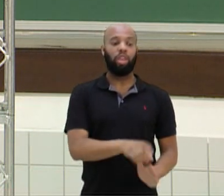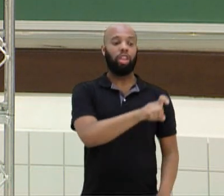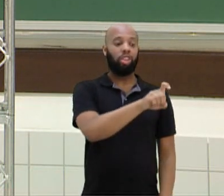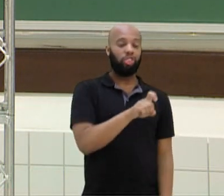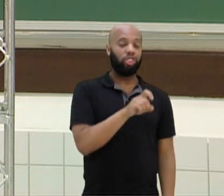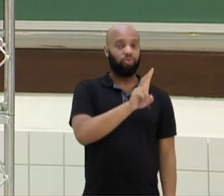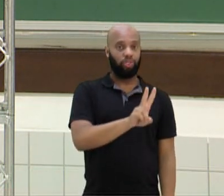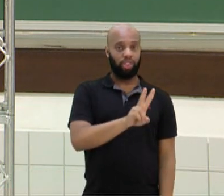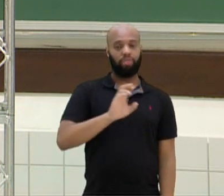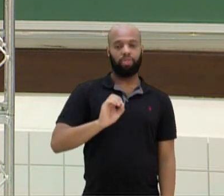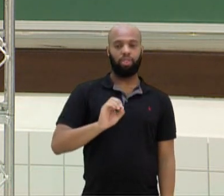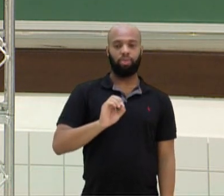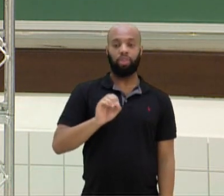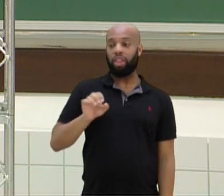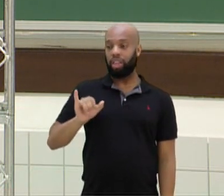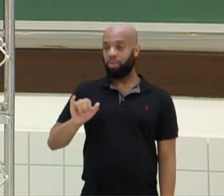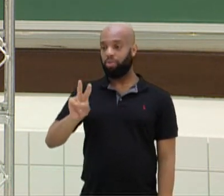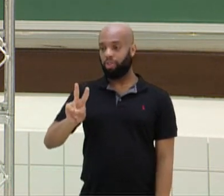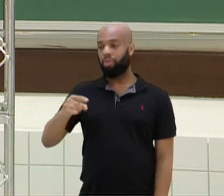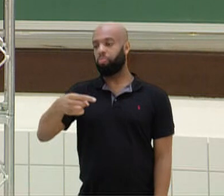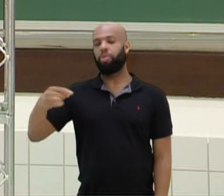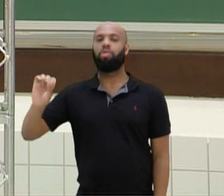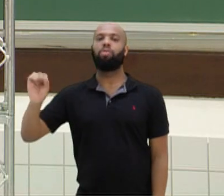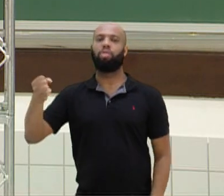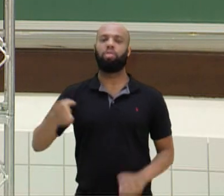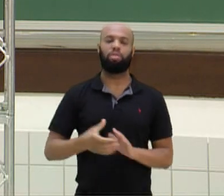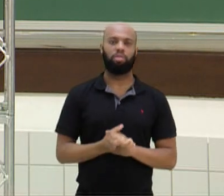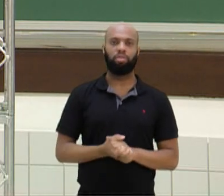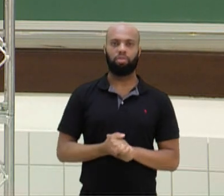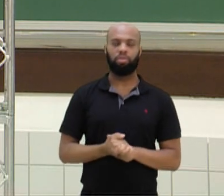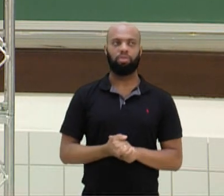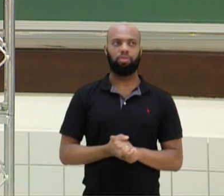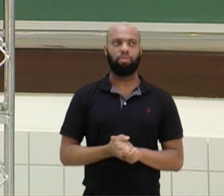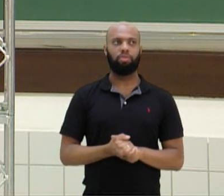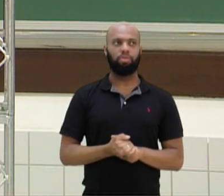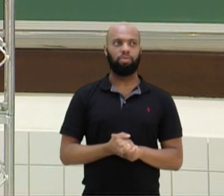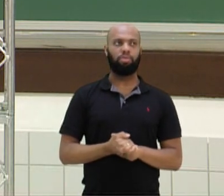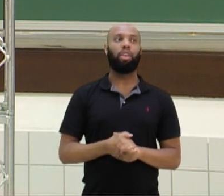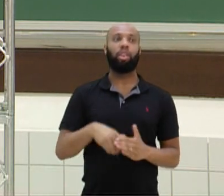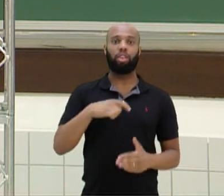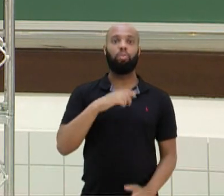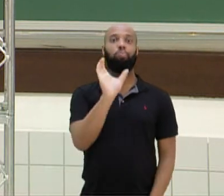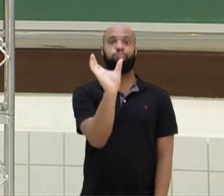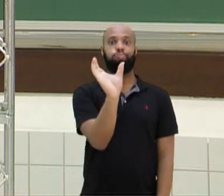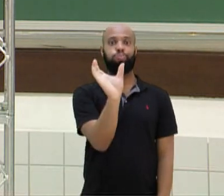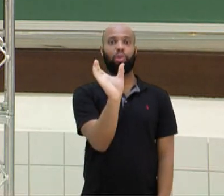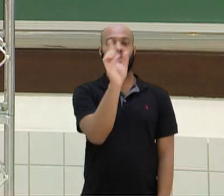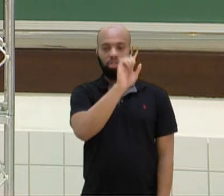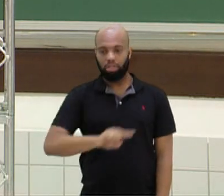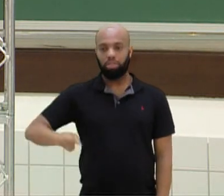dá menos 8. Então, o nosso valor de y do vértice, menos 8.